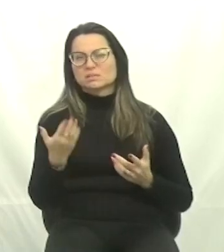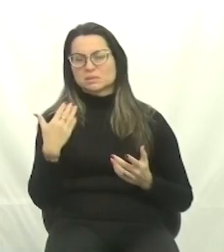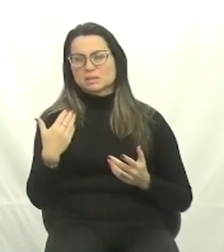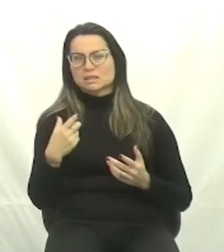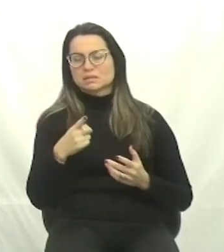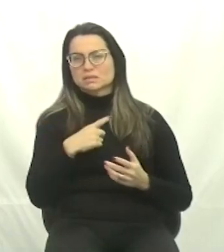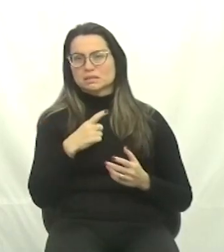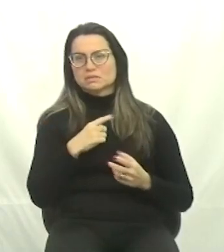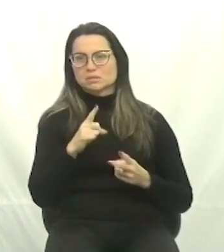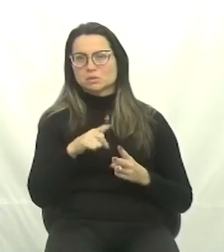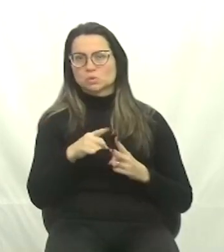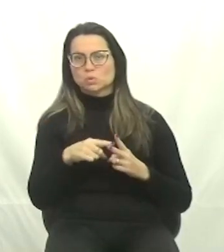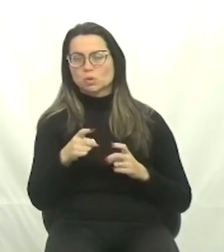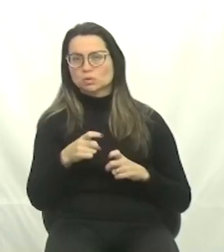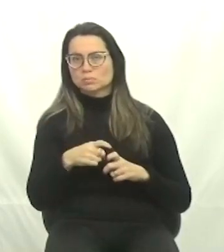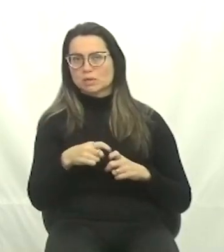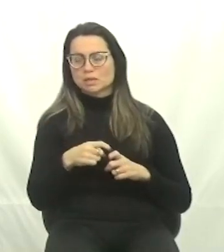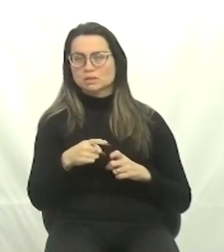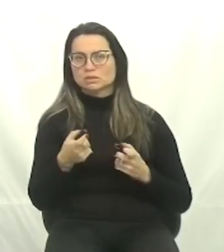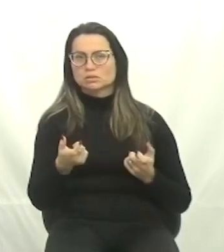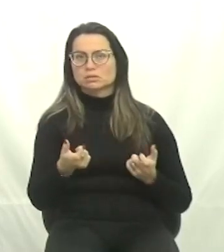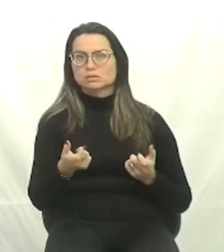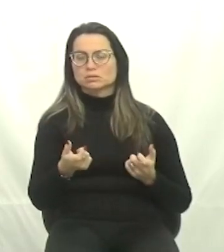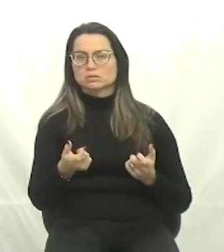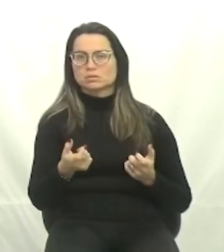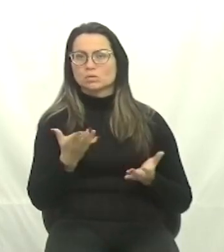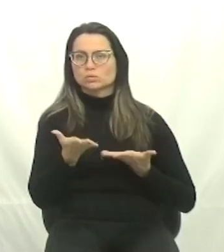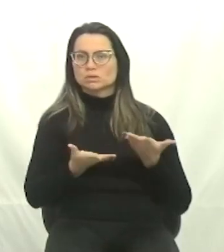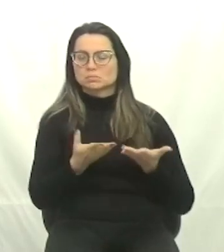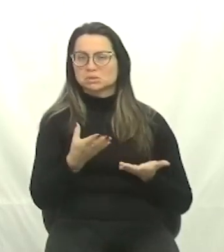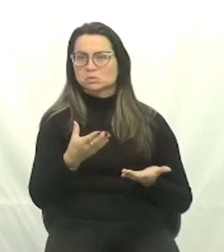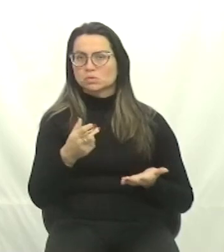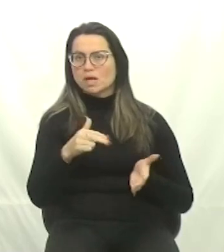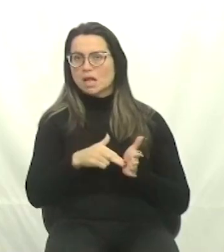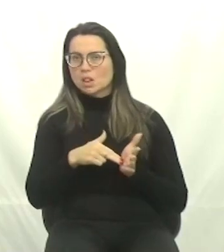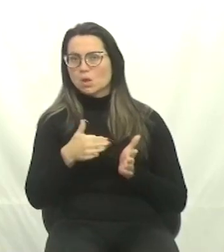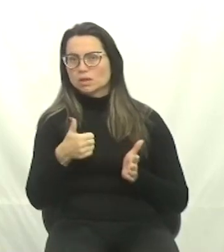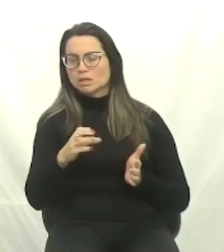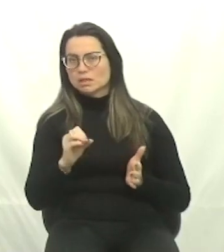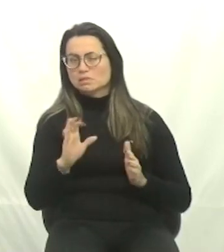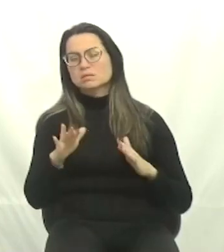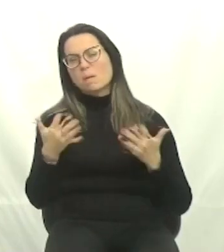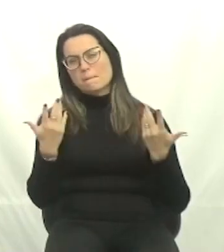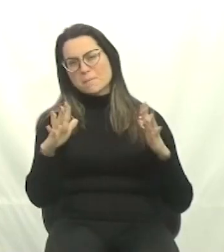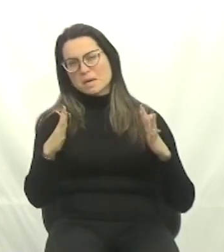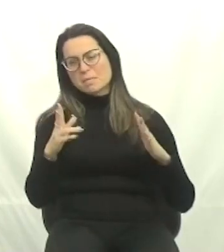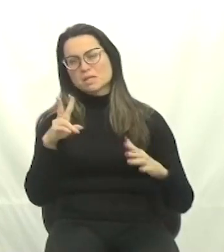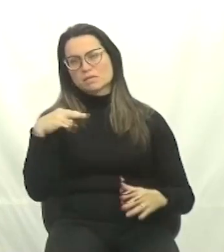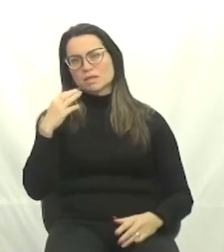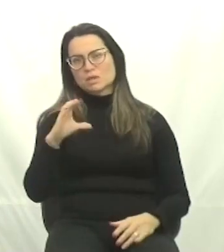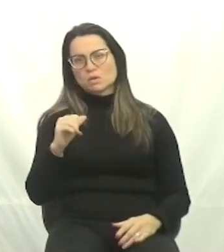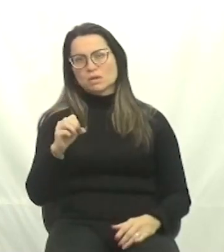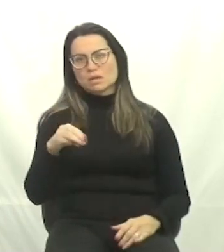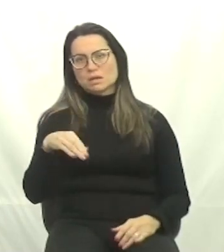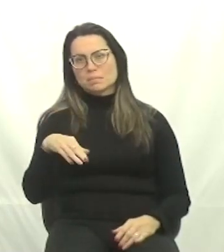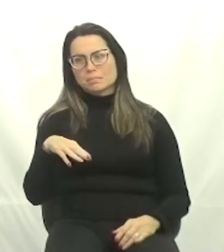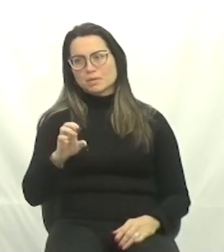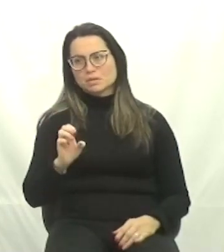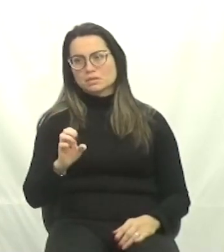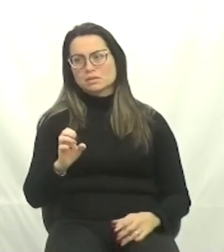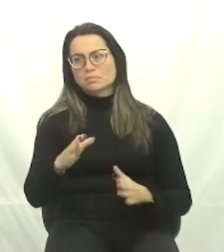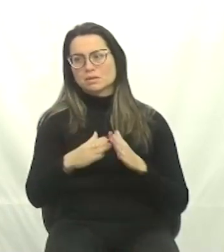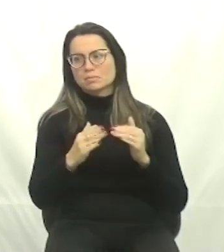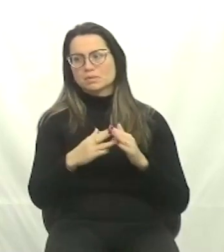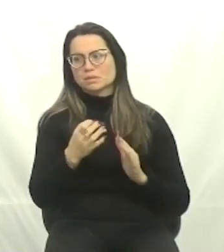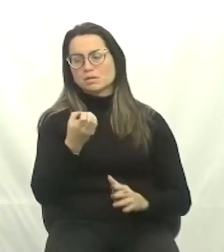segundo médico, o atendimento era 10. E é isso que precisamos. Então, parabéns, vereador Kaminski, por esse requerimento. É uma